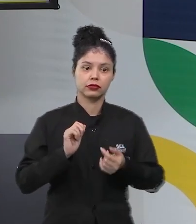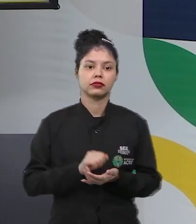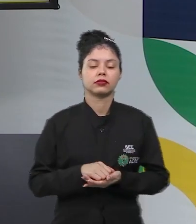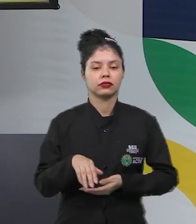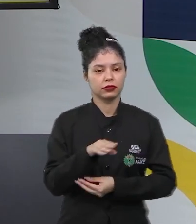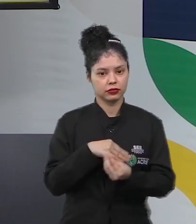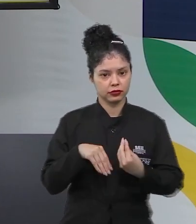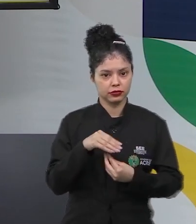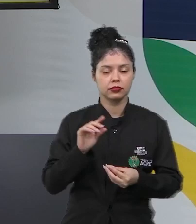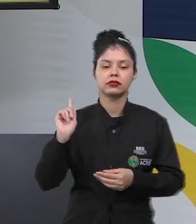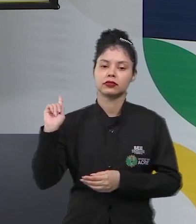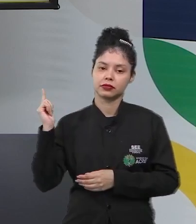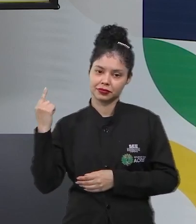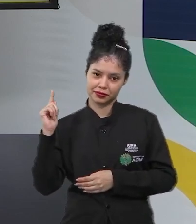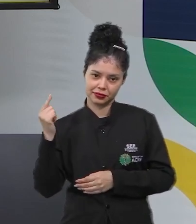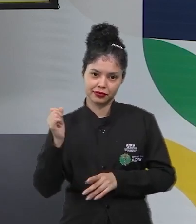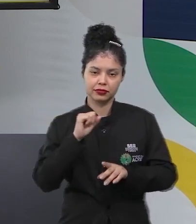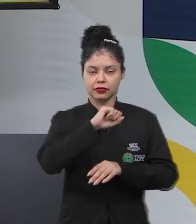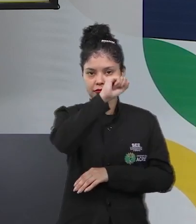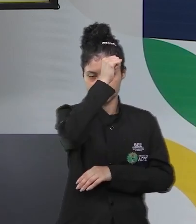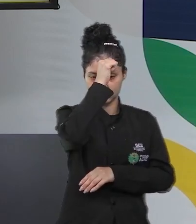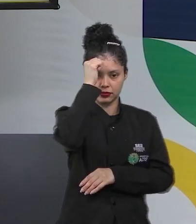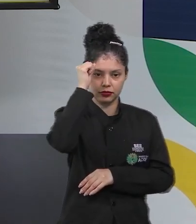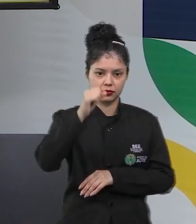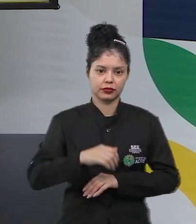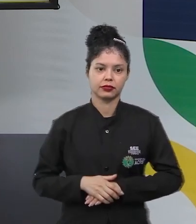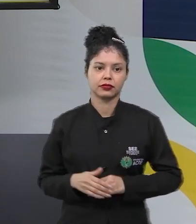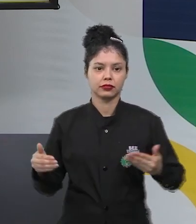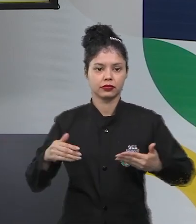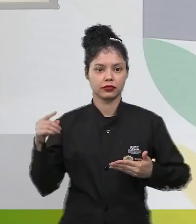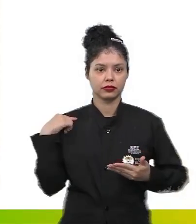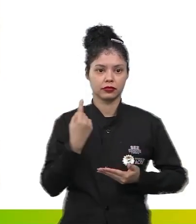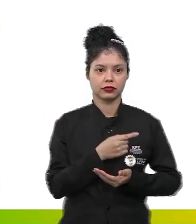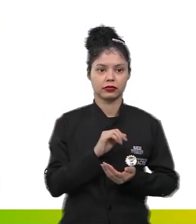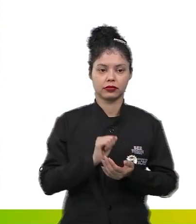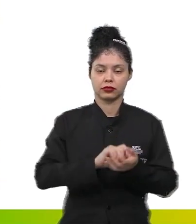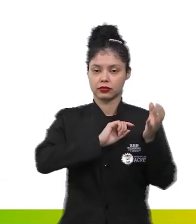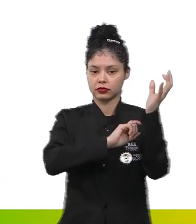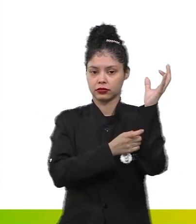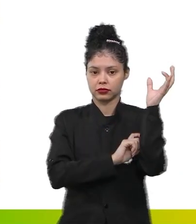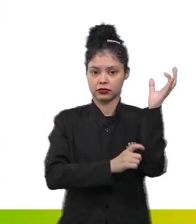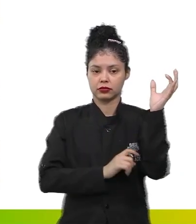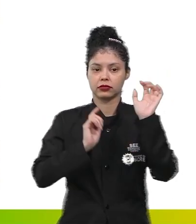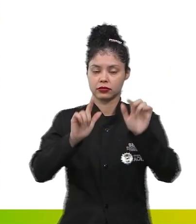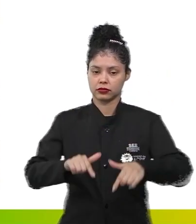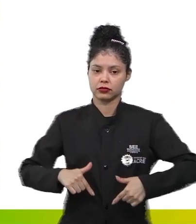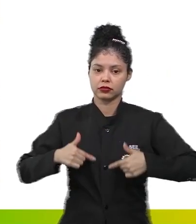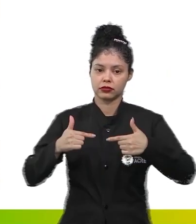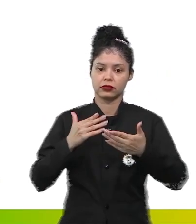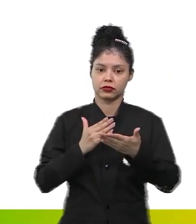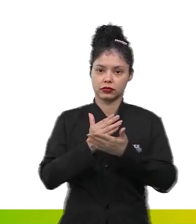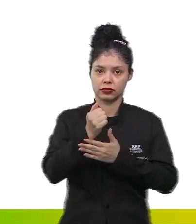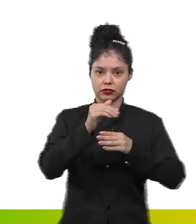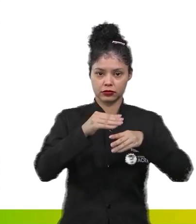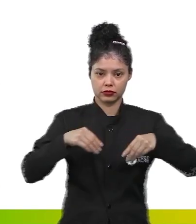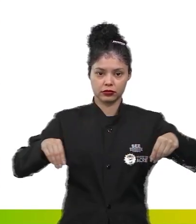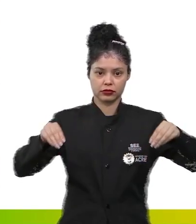envolve geografia e sociologia: os seringueiros e a luta pela posse da